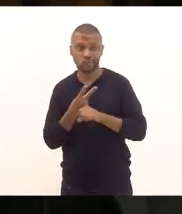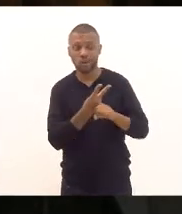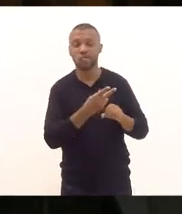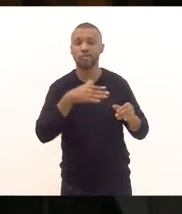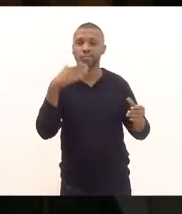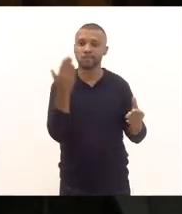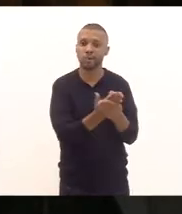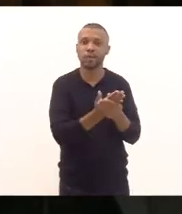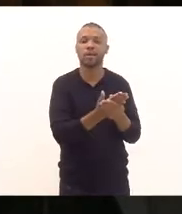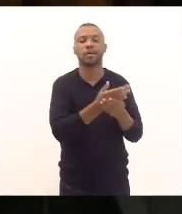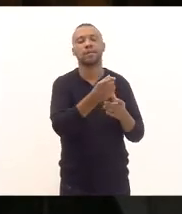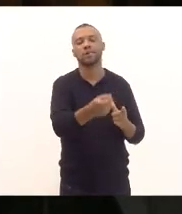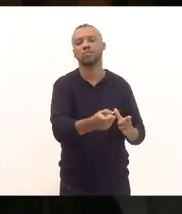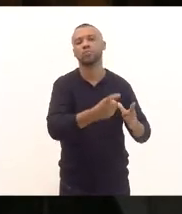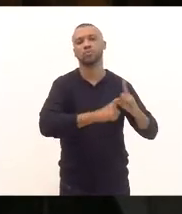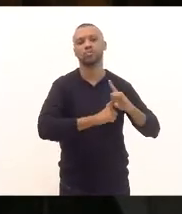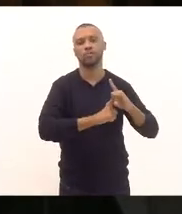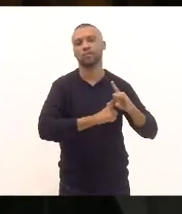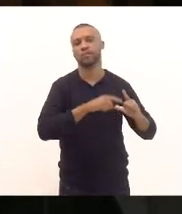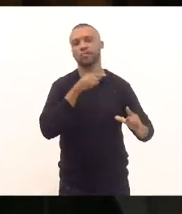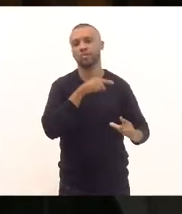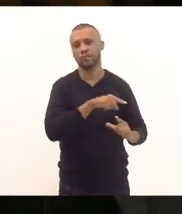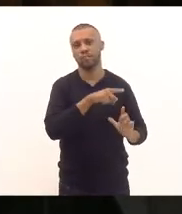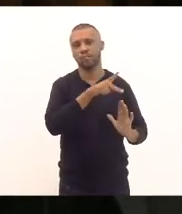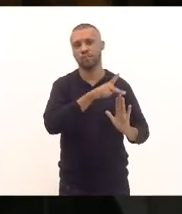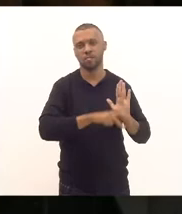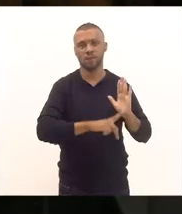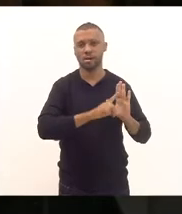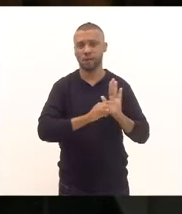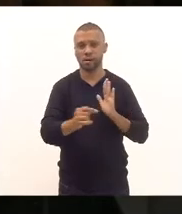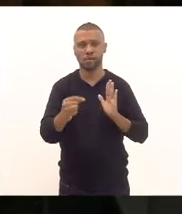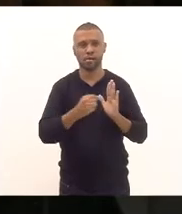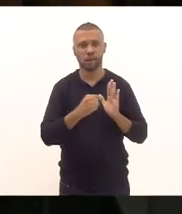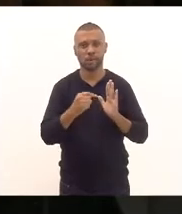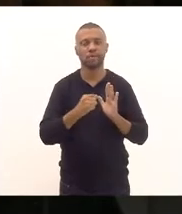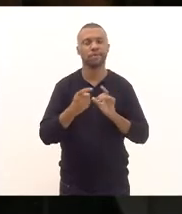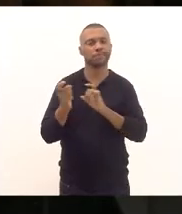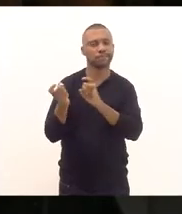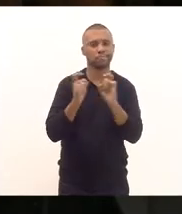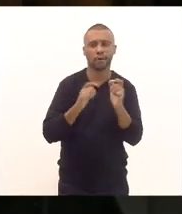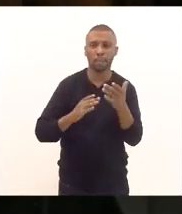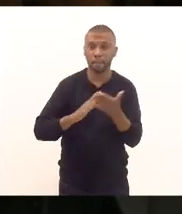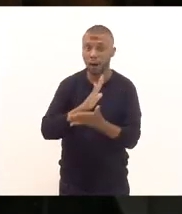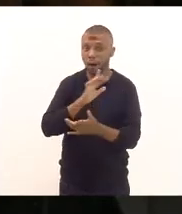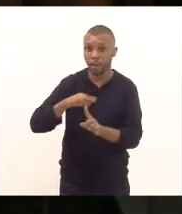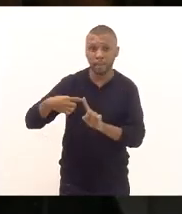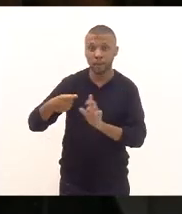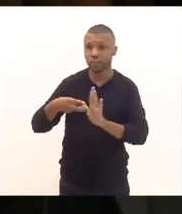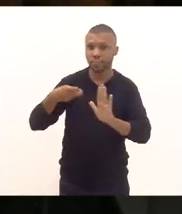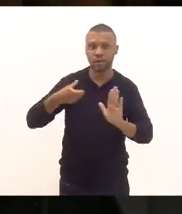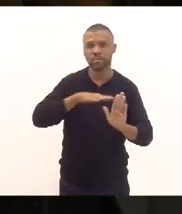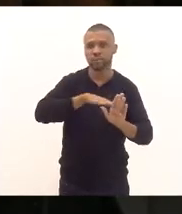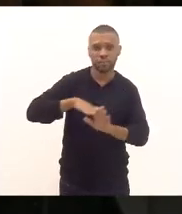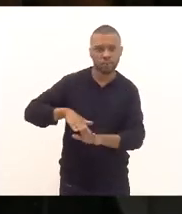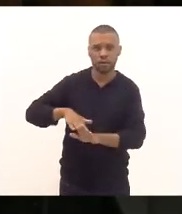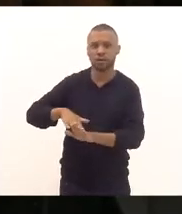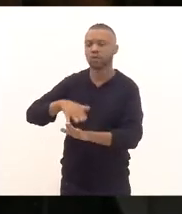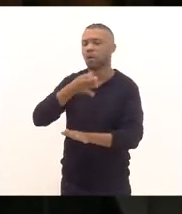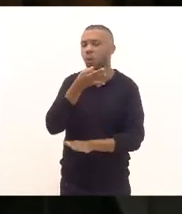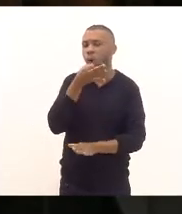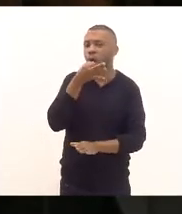susto então é um projeto que foi aprovado e veto derrubado o